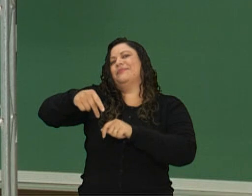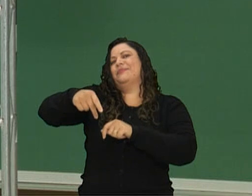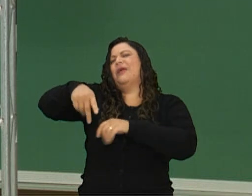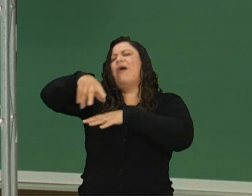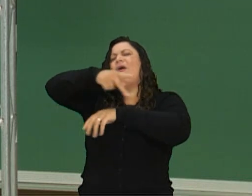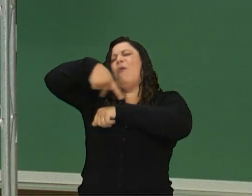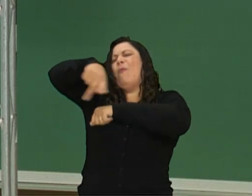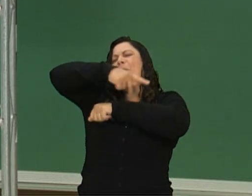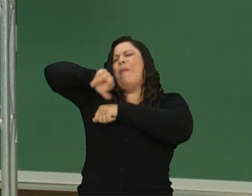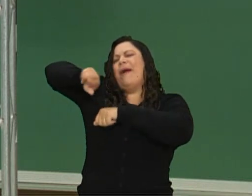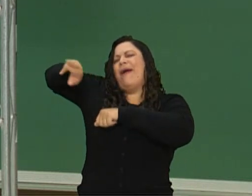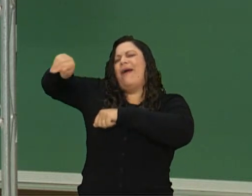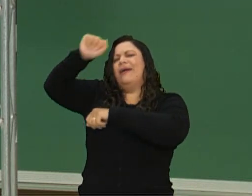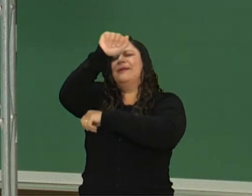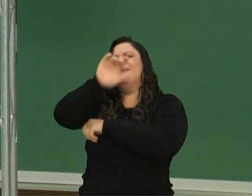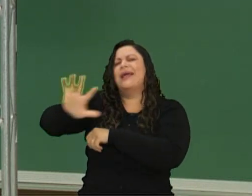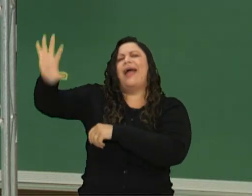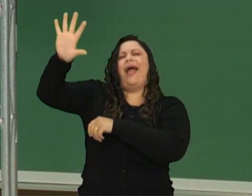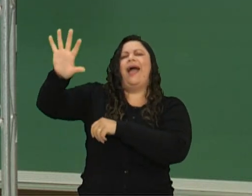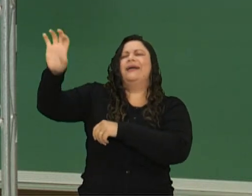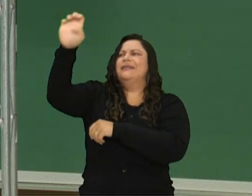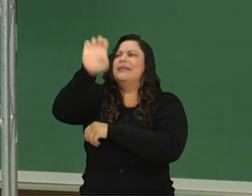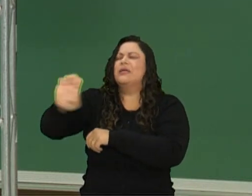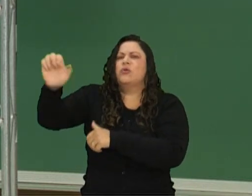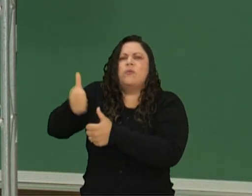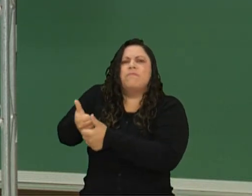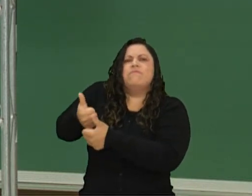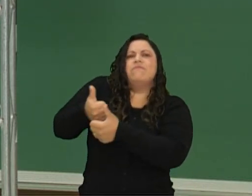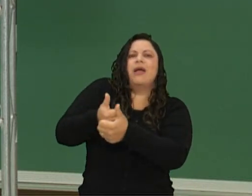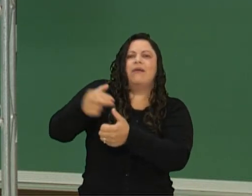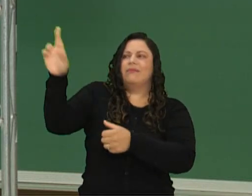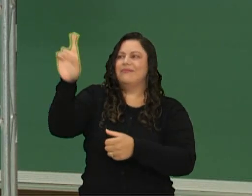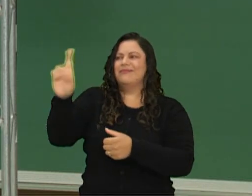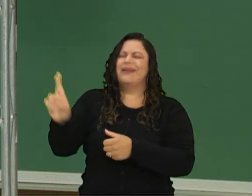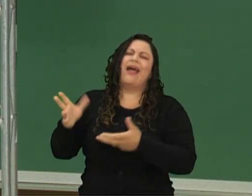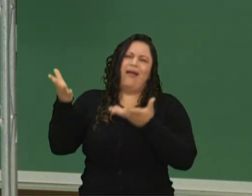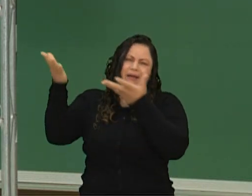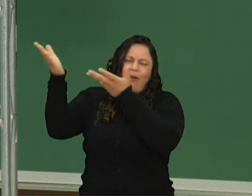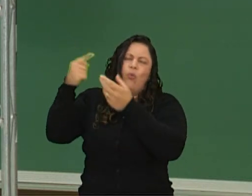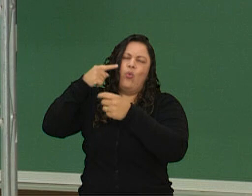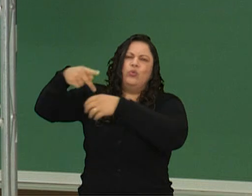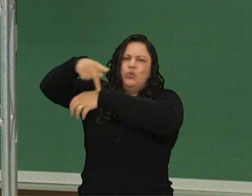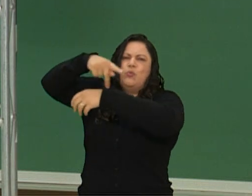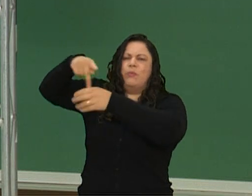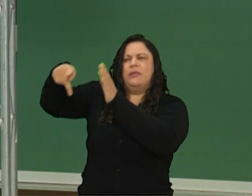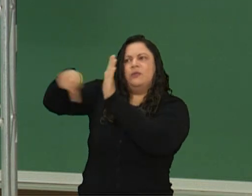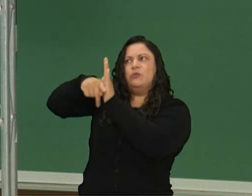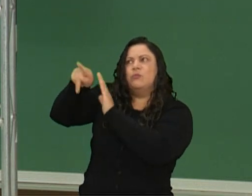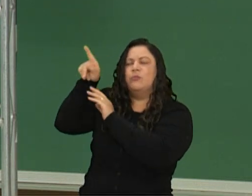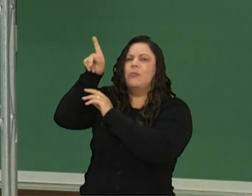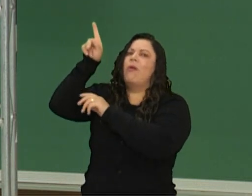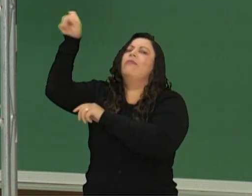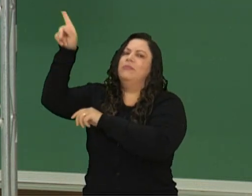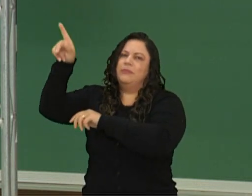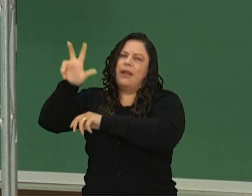entre ali a Ásia e a Europa, na Mongólia, perto da Rússia, eles usam muitos falcões peregrinos. Ele tem nas Américas também, mas não é o símbolo